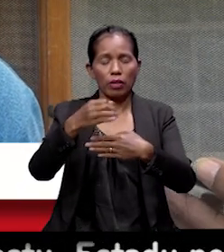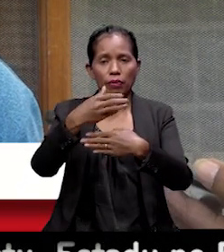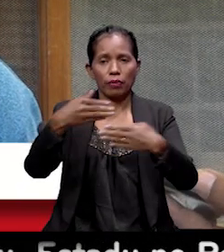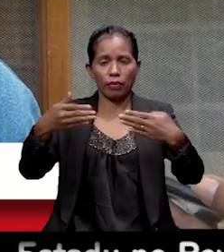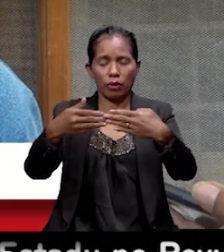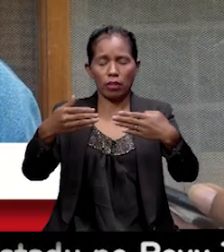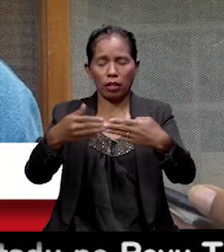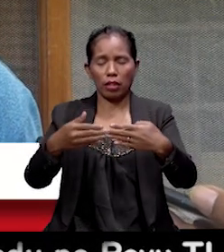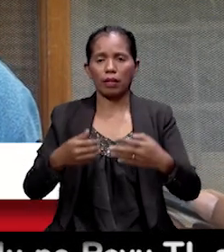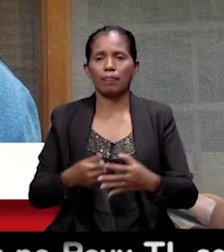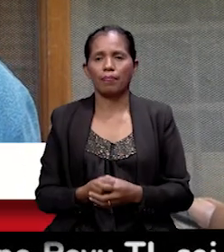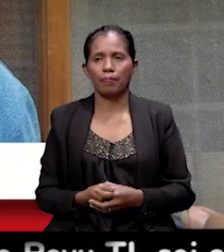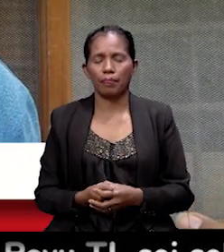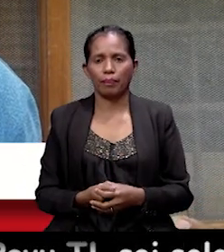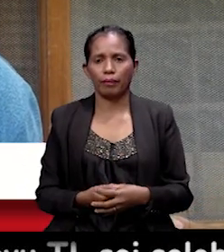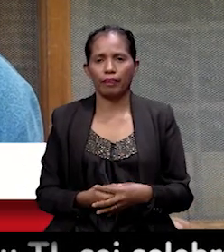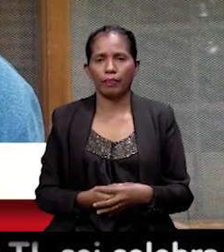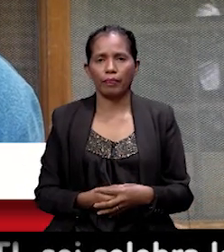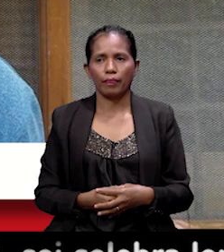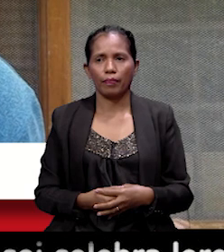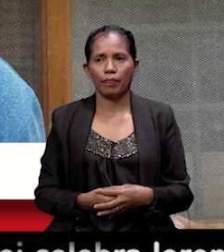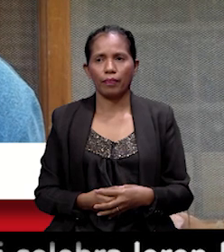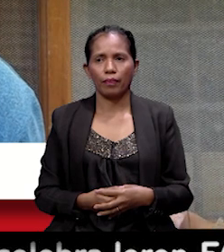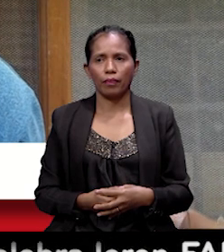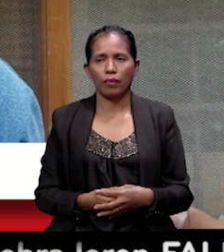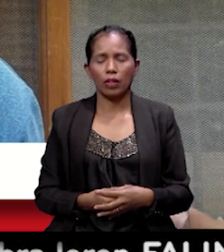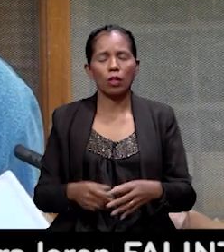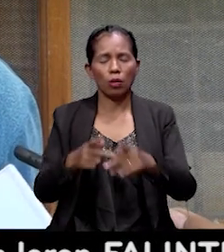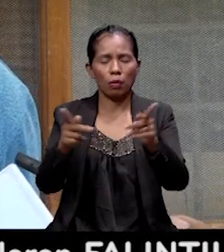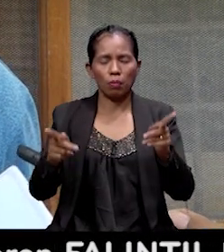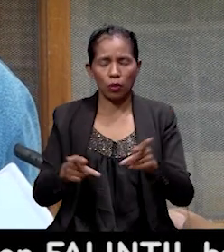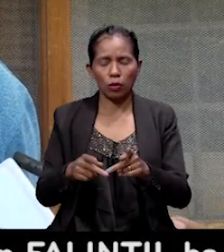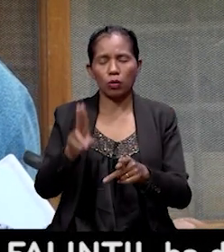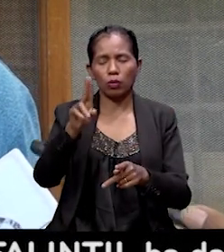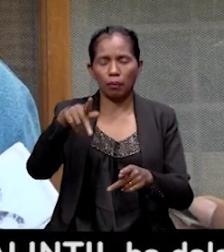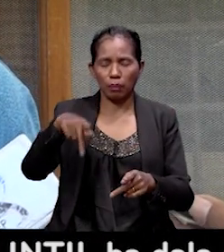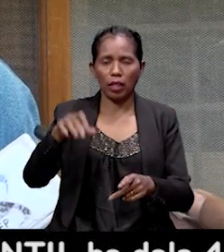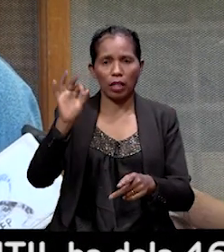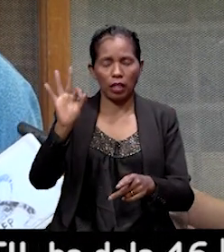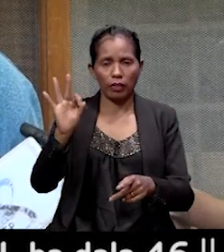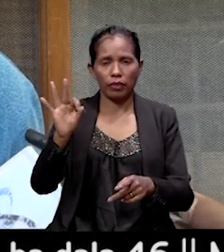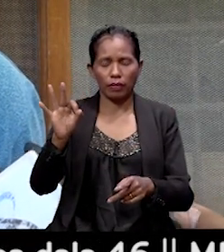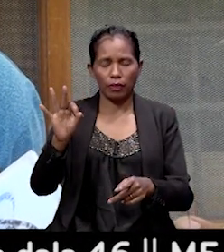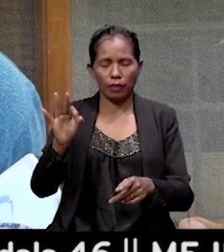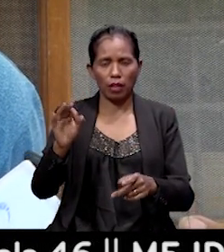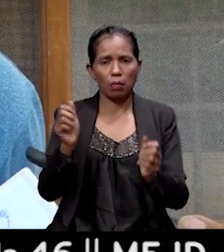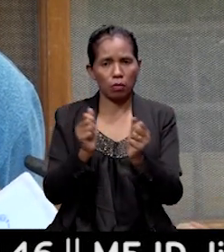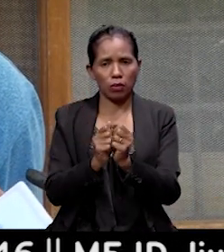husi sakatu to'o naktuka. Ho postuk UPF kuase 30 ital